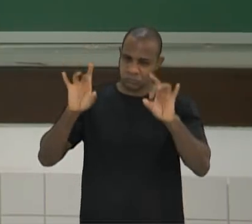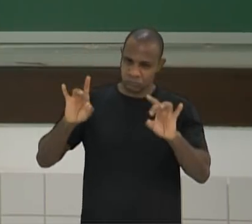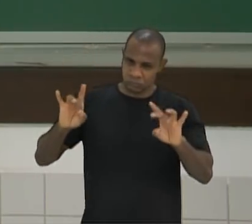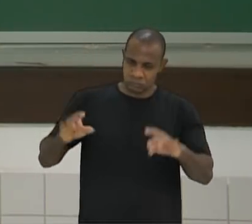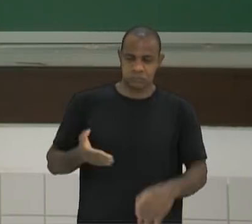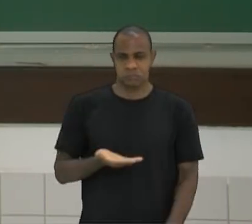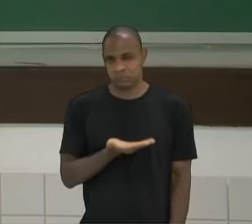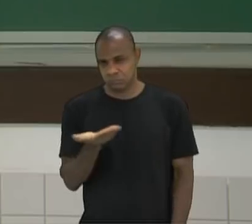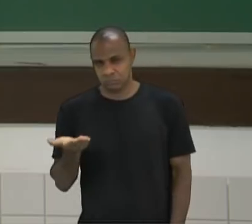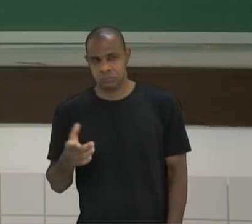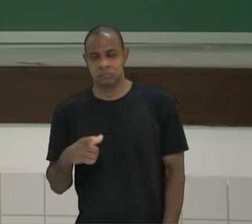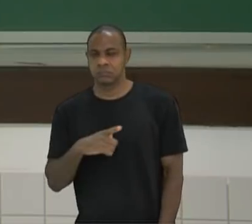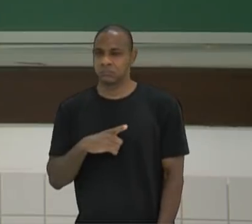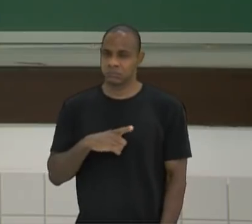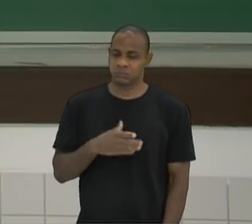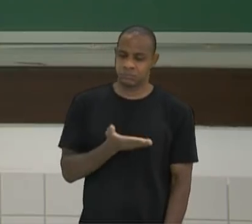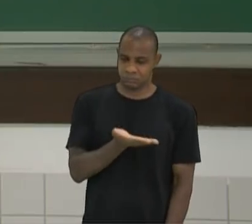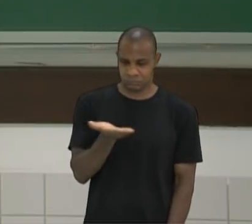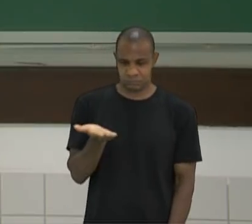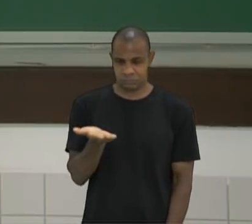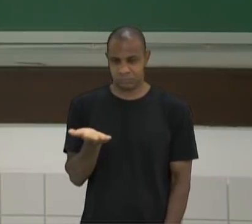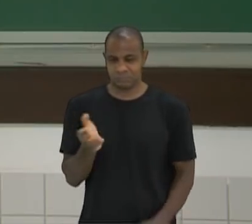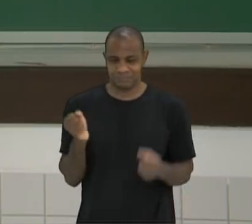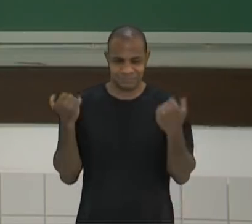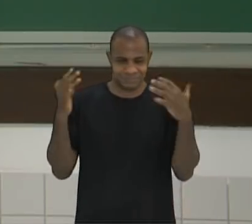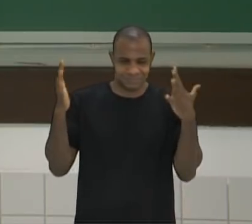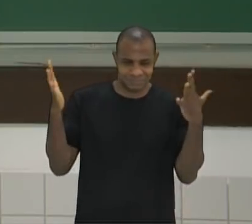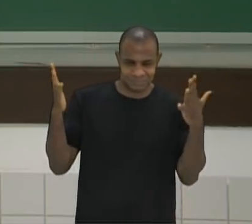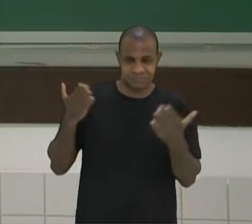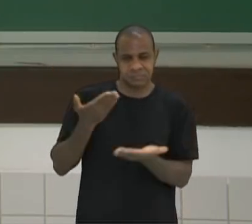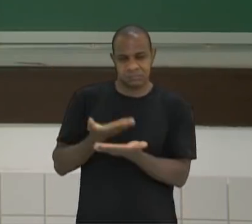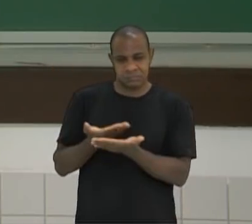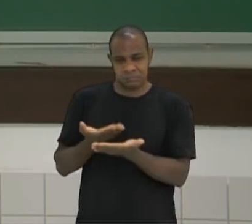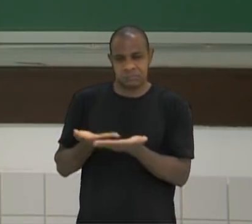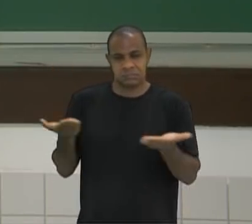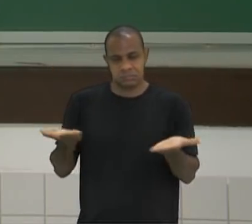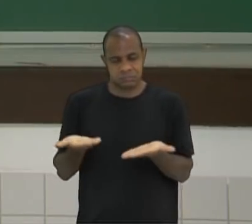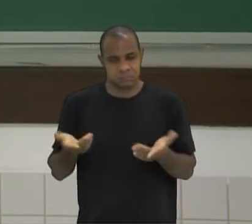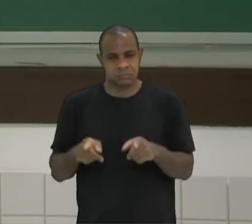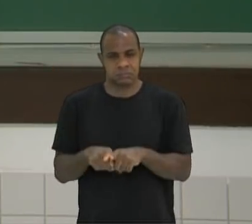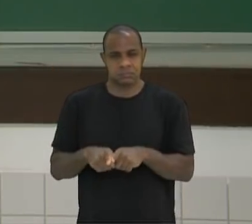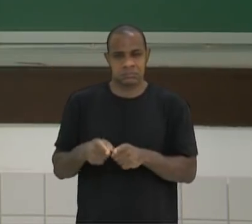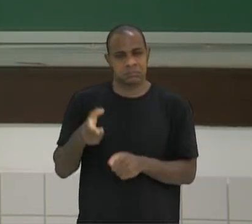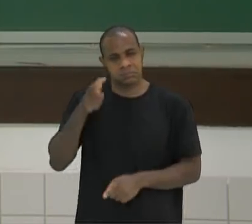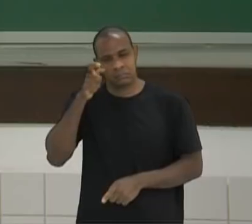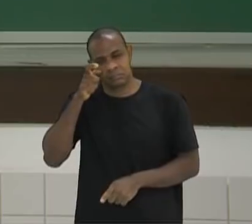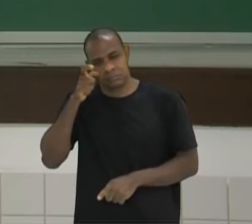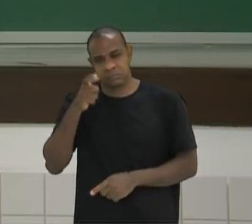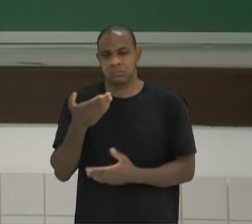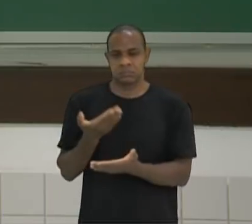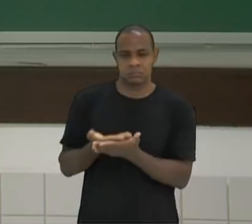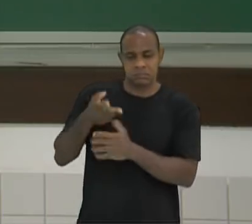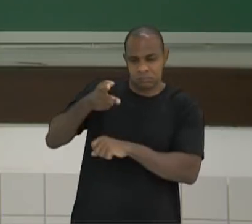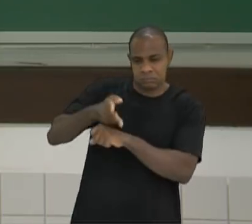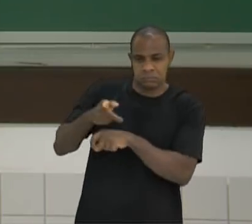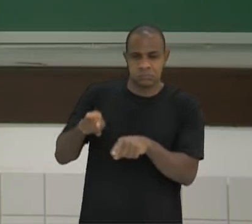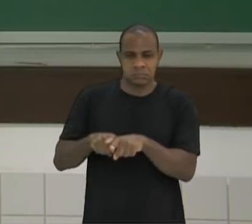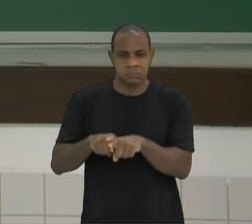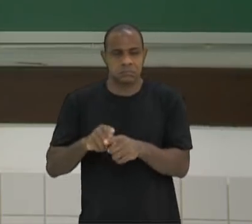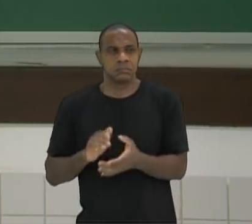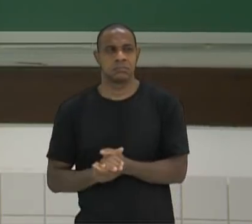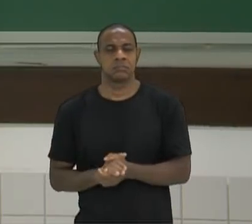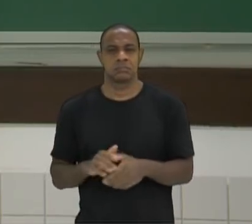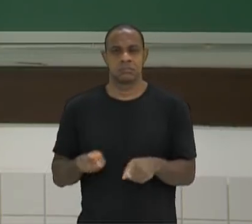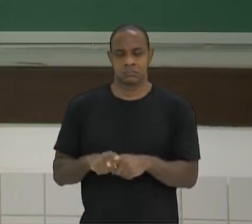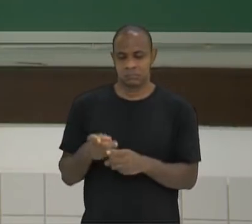vocês estão aí prestigiando o nosso trabalho, colaborando, assistindo as videoaulas e enriquecendo o